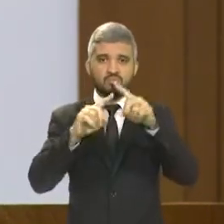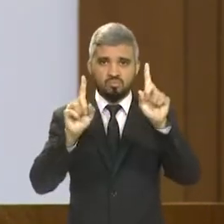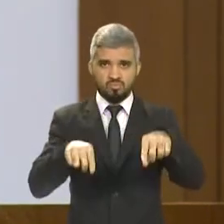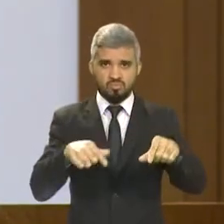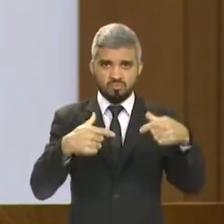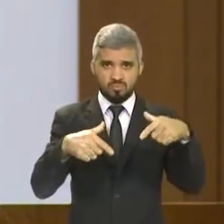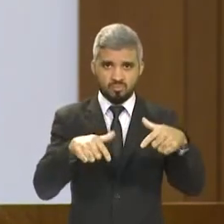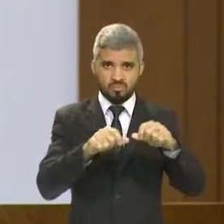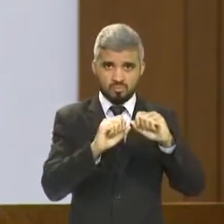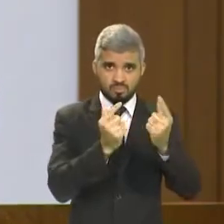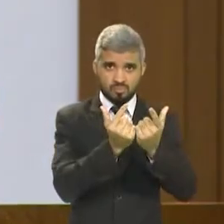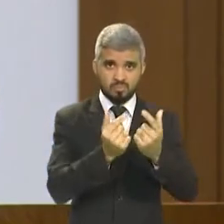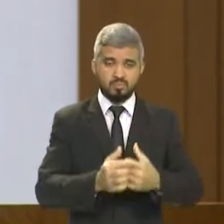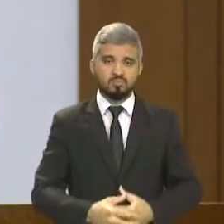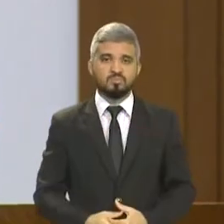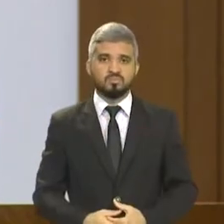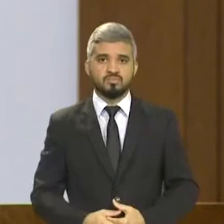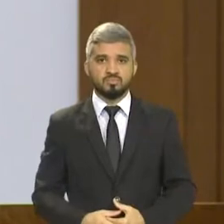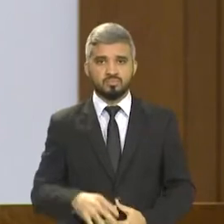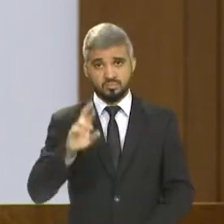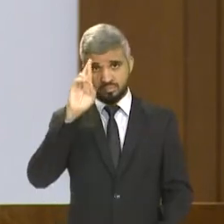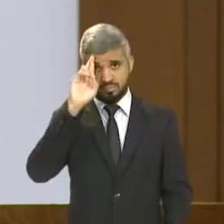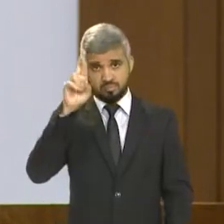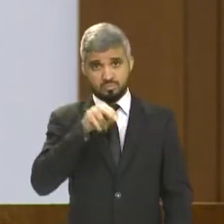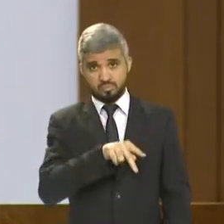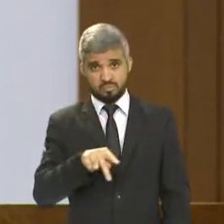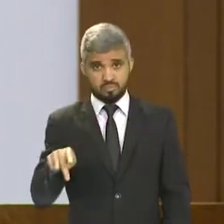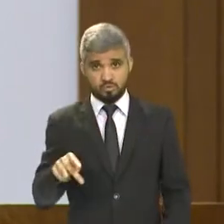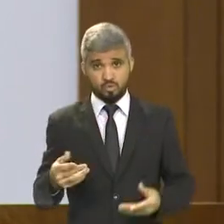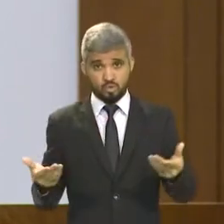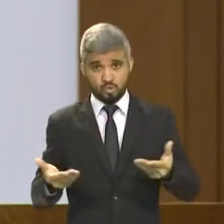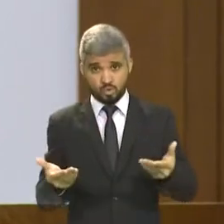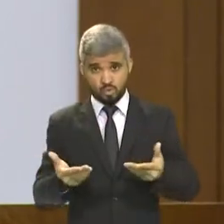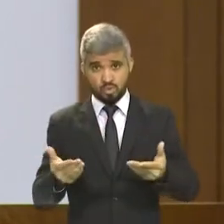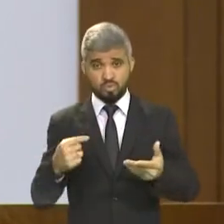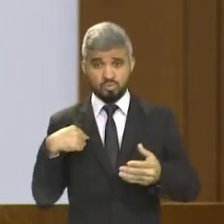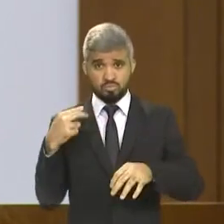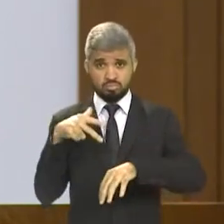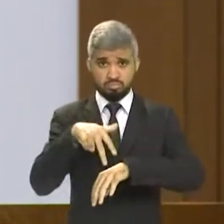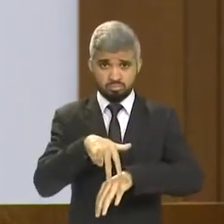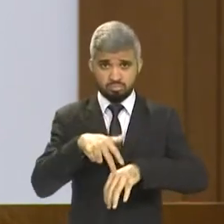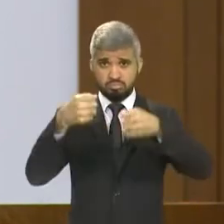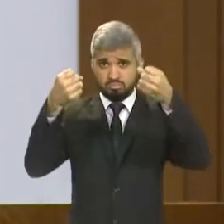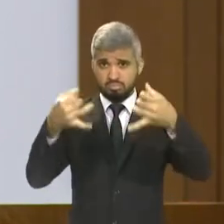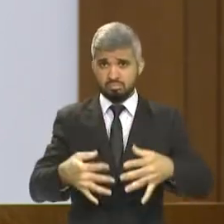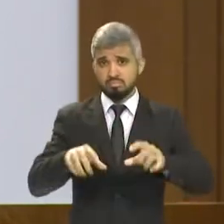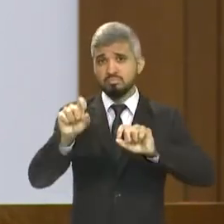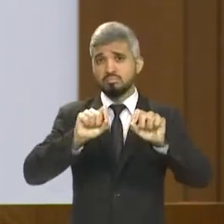presidente, o que me traz hoje a esta tribuna é para relatar um pouco do que vem acontecendo na cidade de Pedreiras.